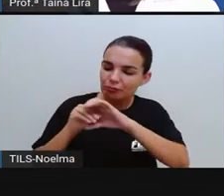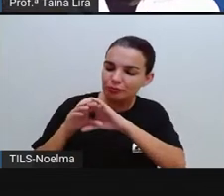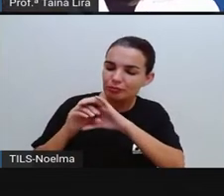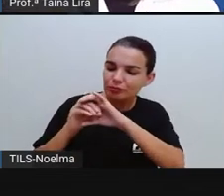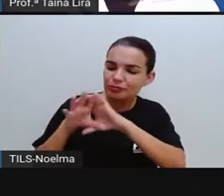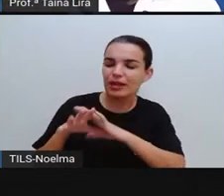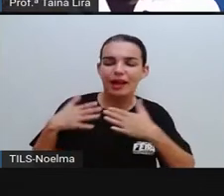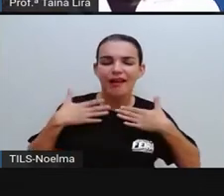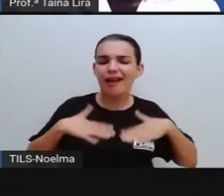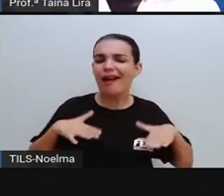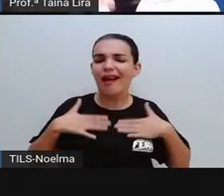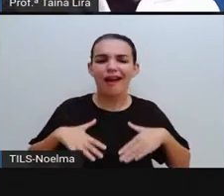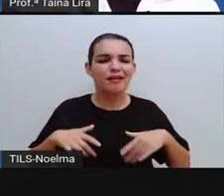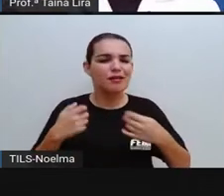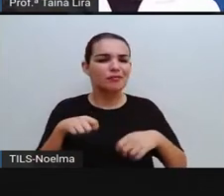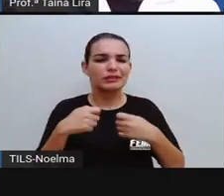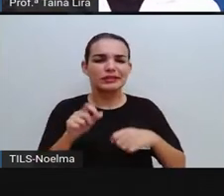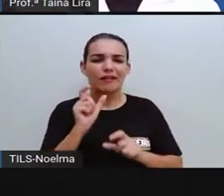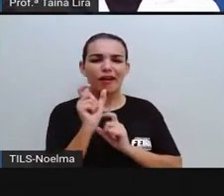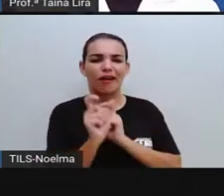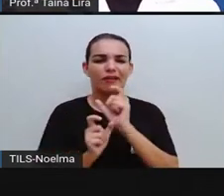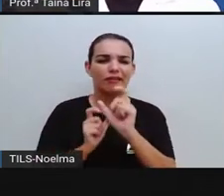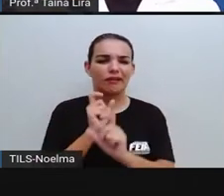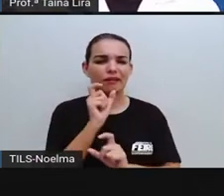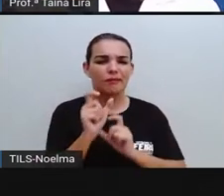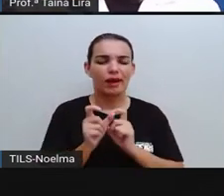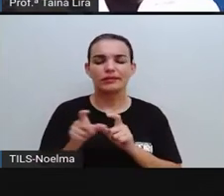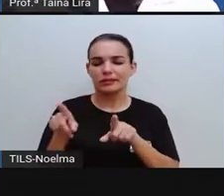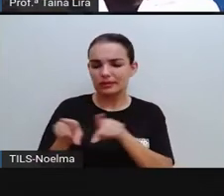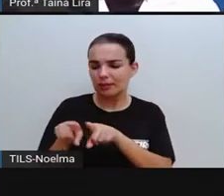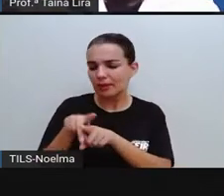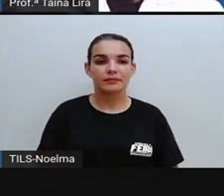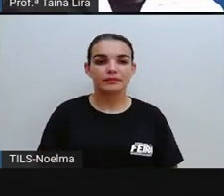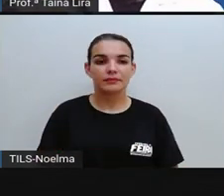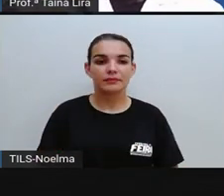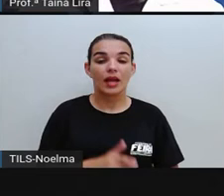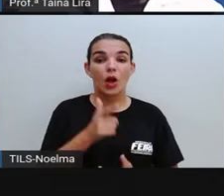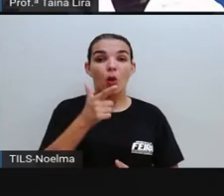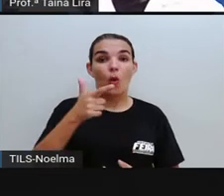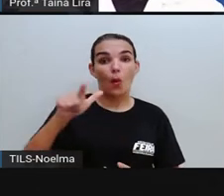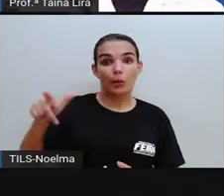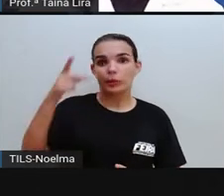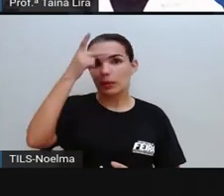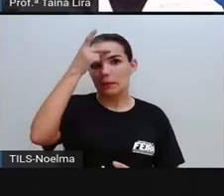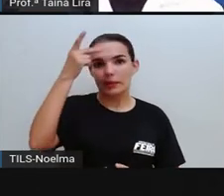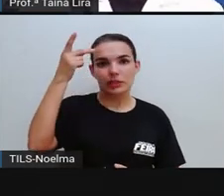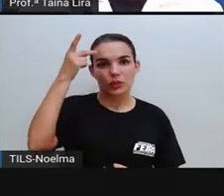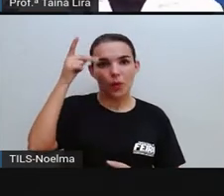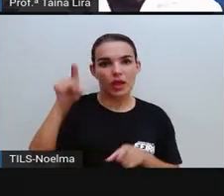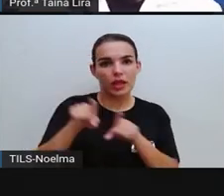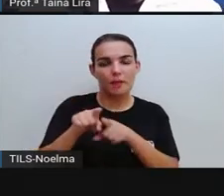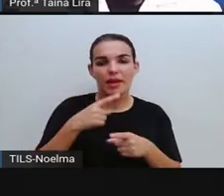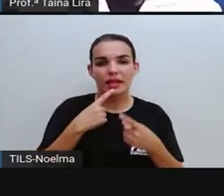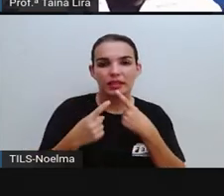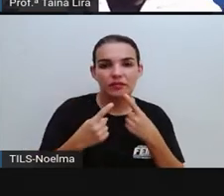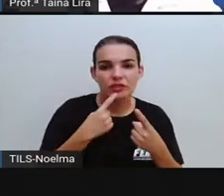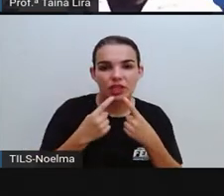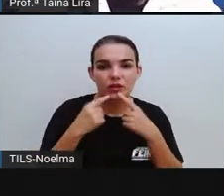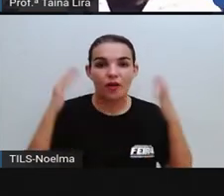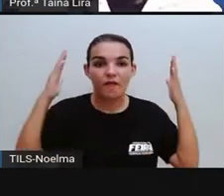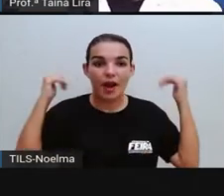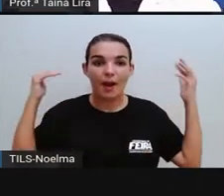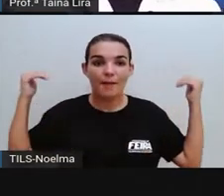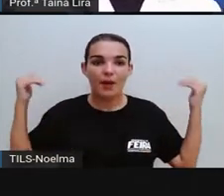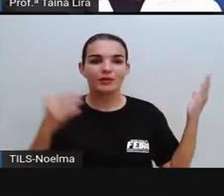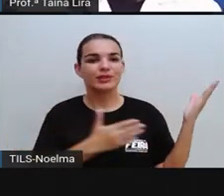um programa onde ele ficava mais à vontade, os convidados também, certo? Outra entrevistadora bem